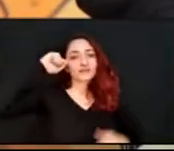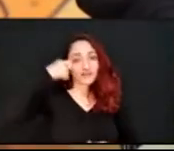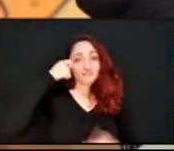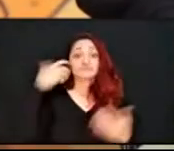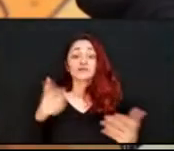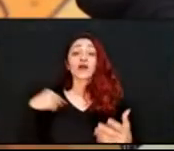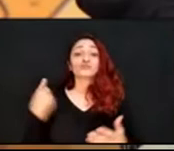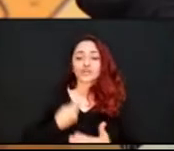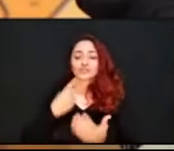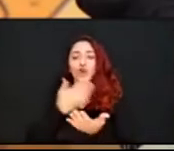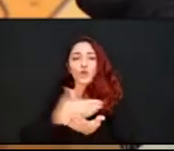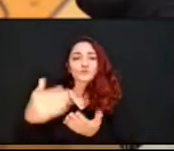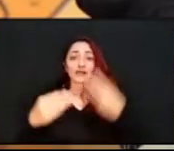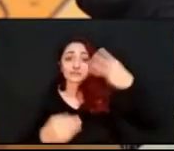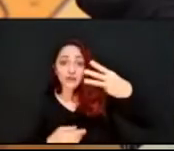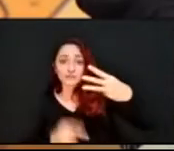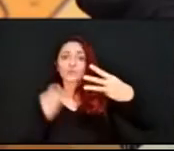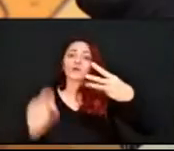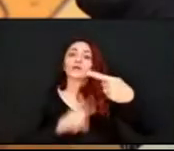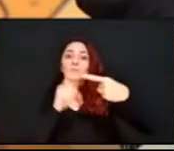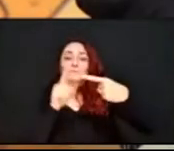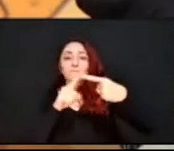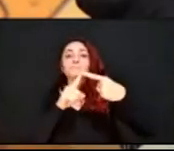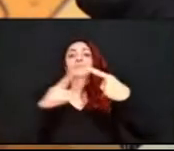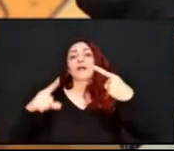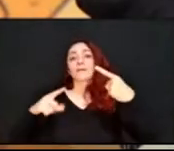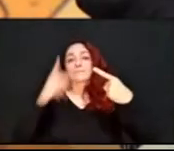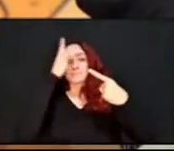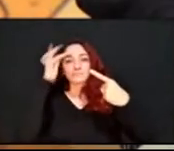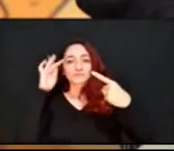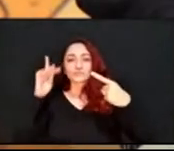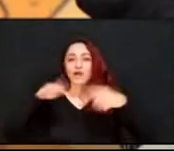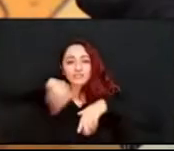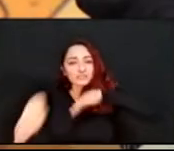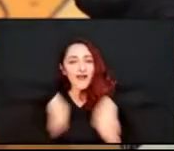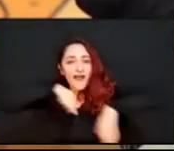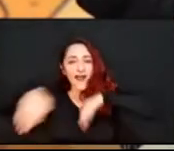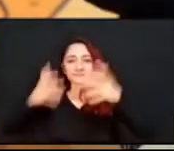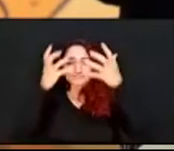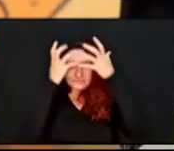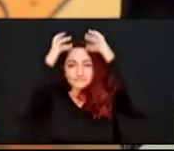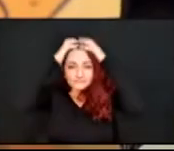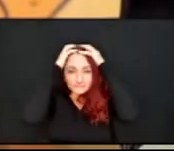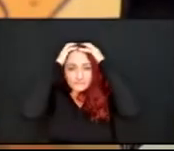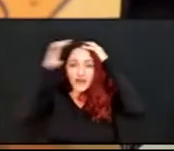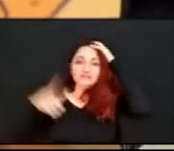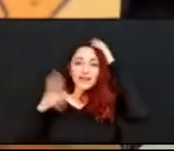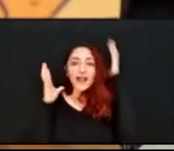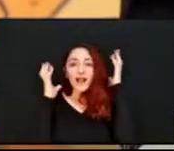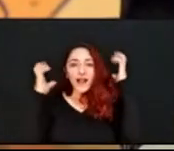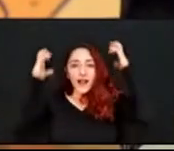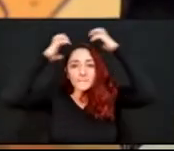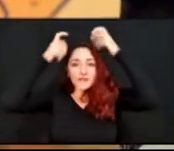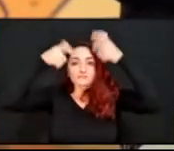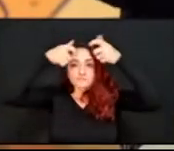em três frentes toucas de natação para quem tem cabelos afro e volumosos toucas descartáveis ou reutilizáveis para